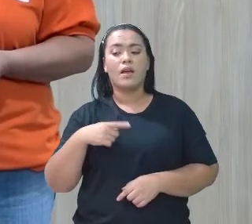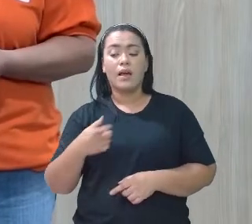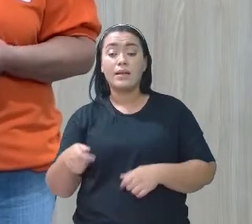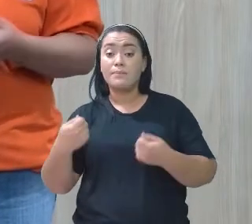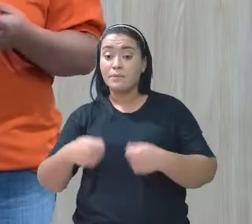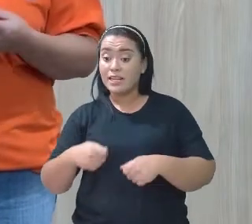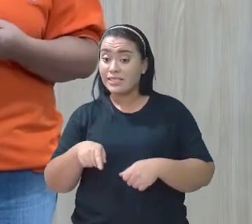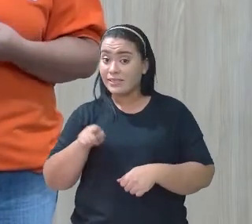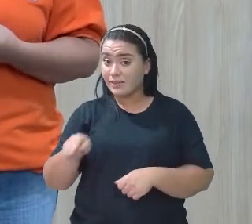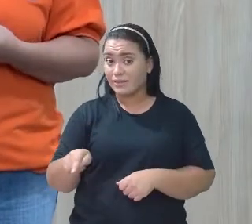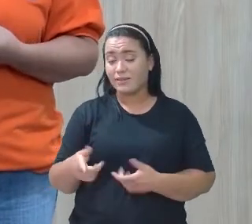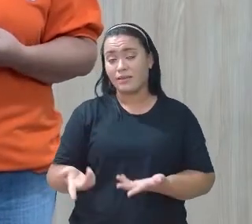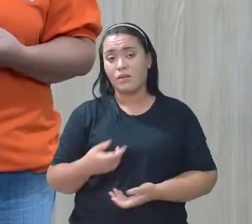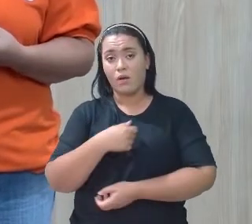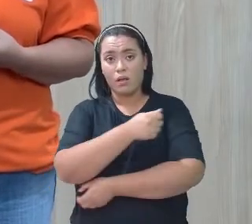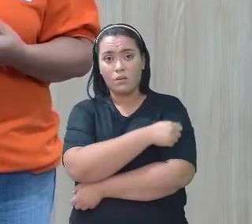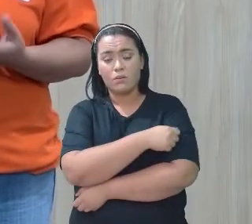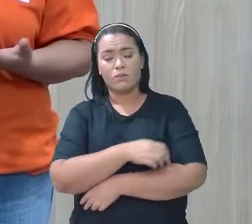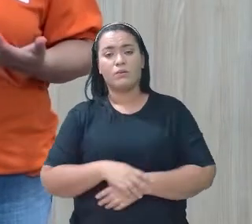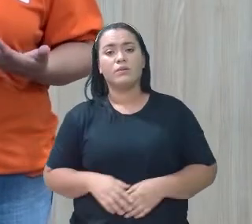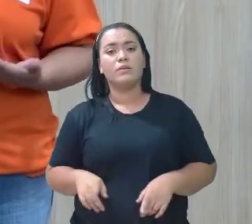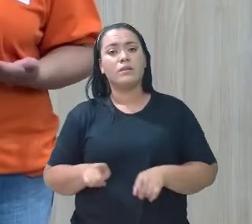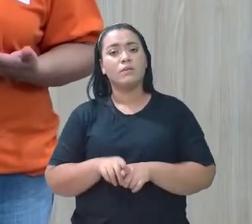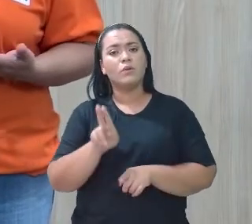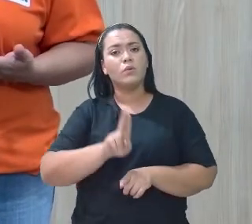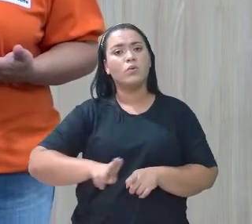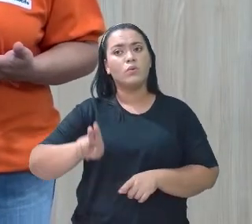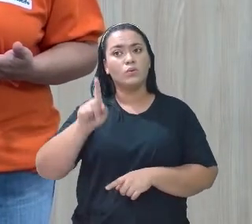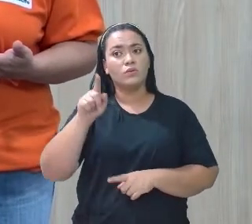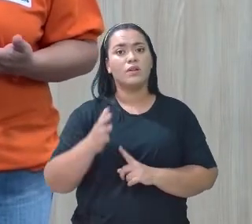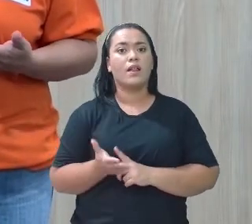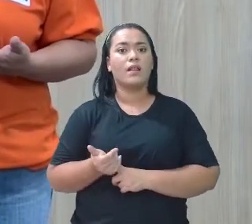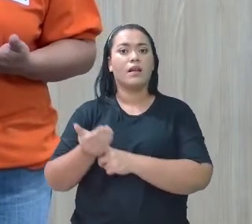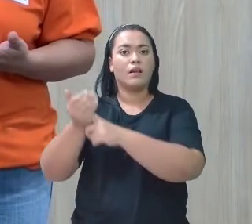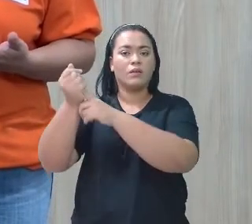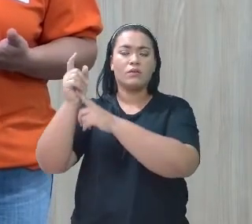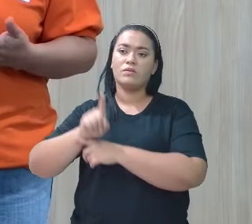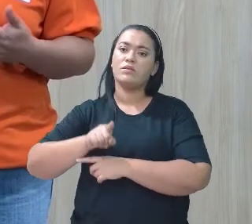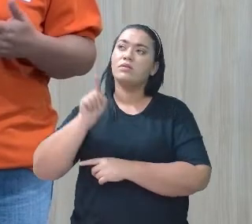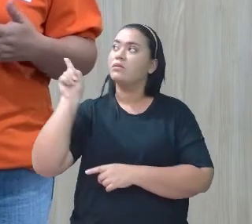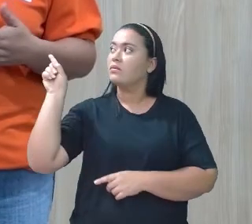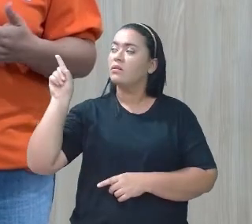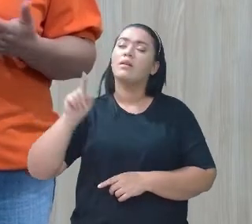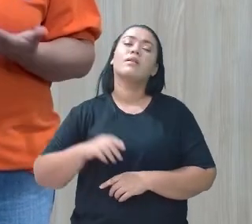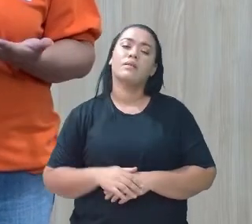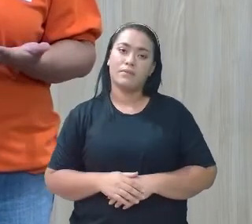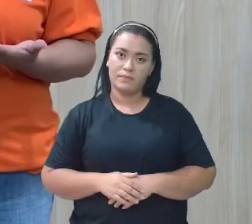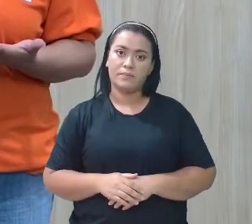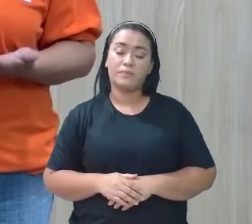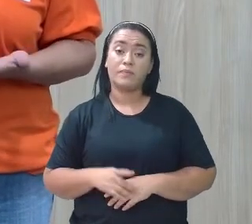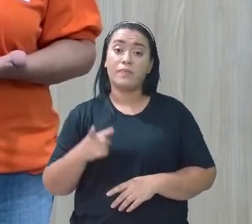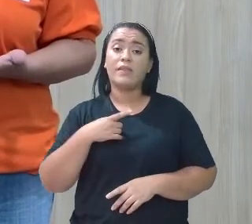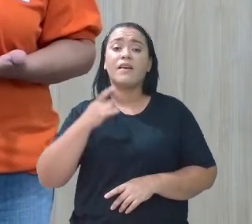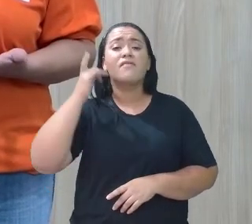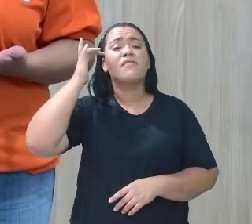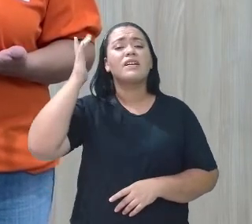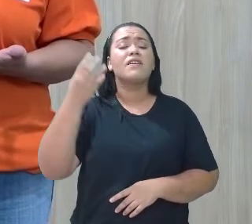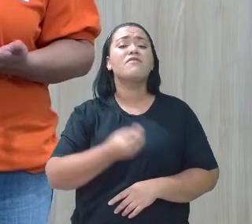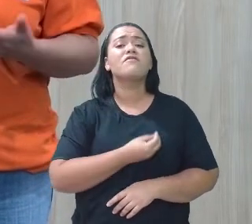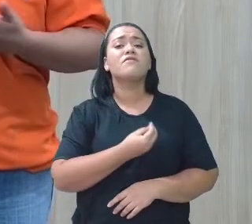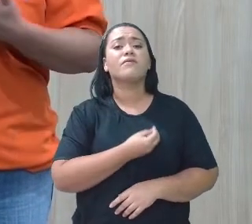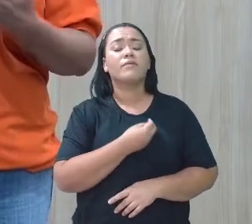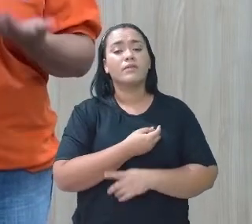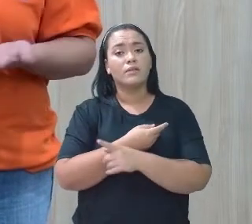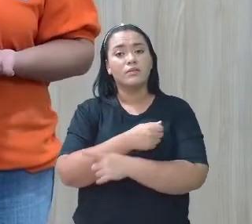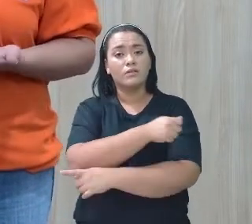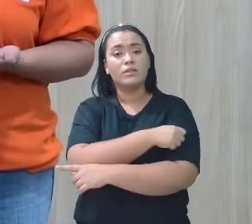necessidade ou não, mas que se faça uso desses recursos de tecnologia assistiva, que vai facilitar a vida desse